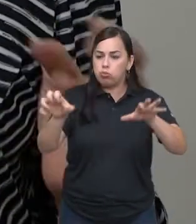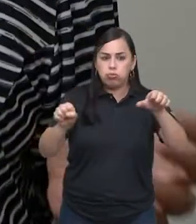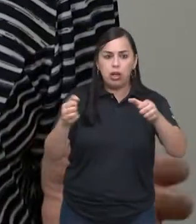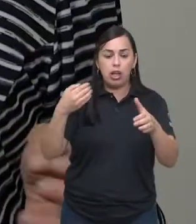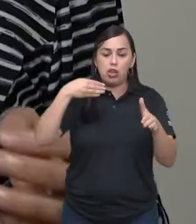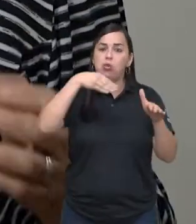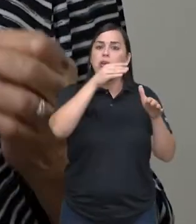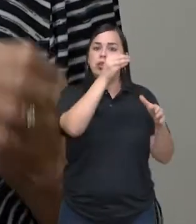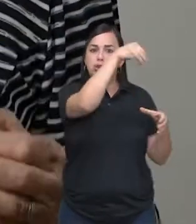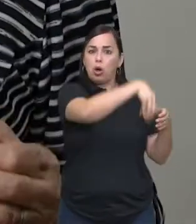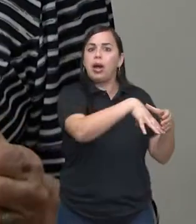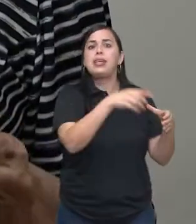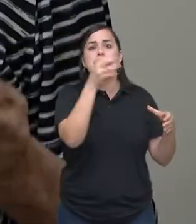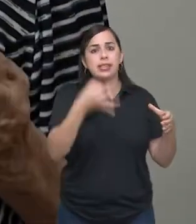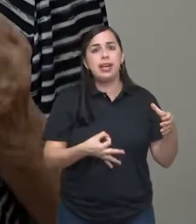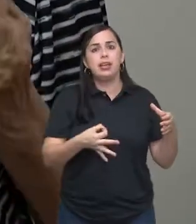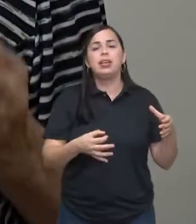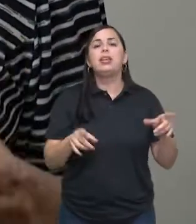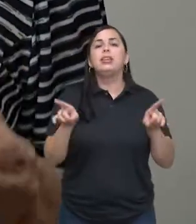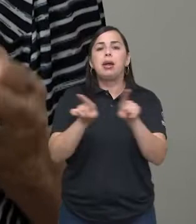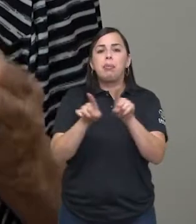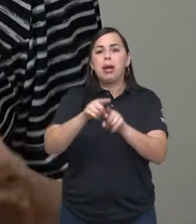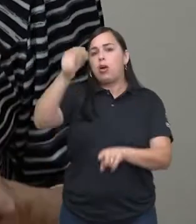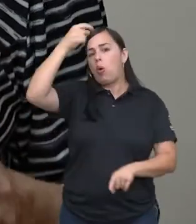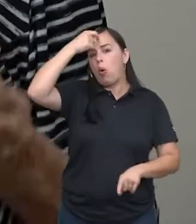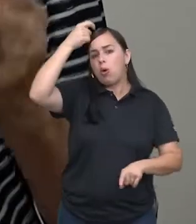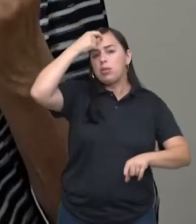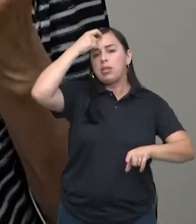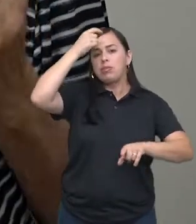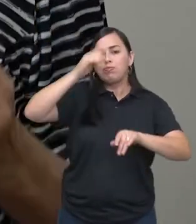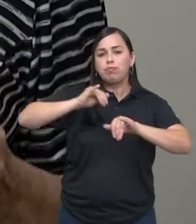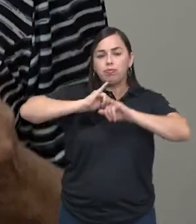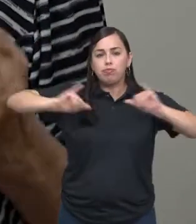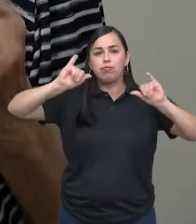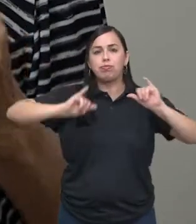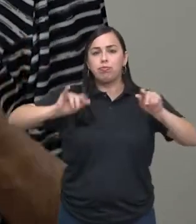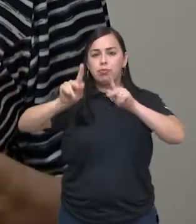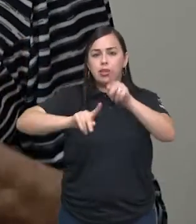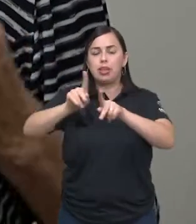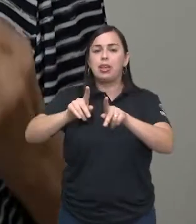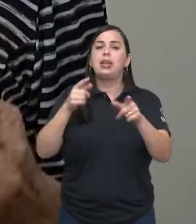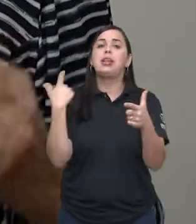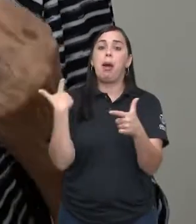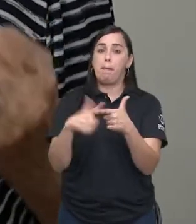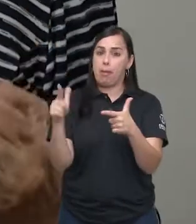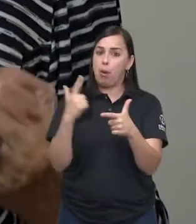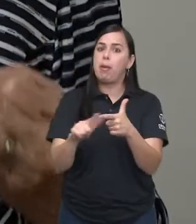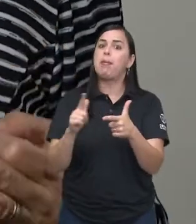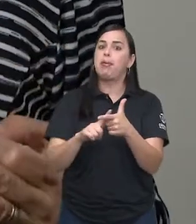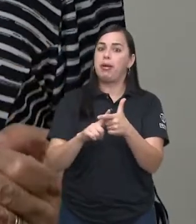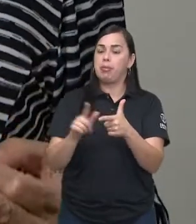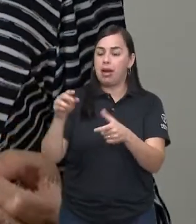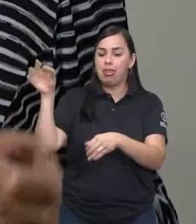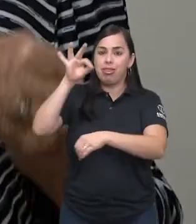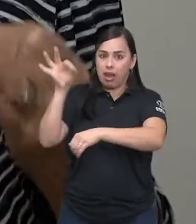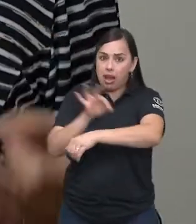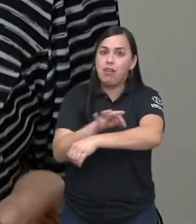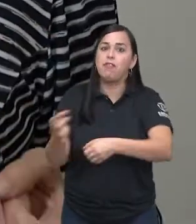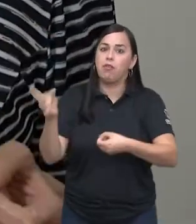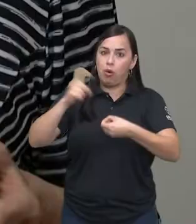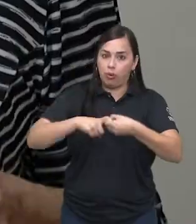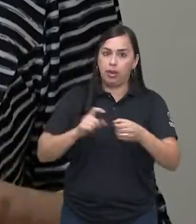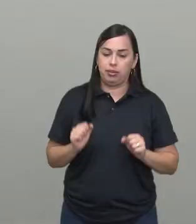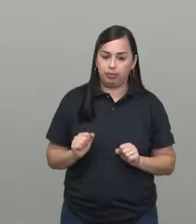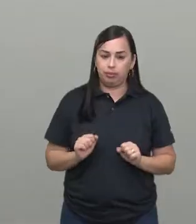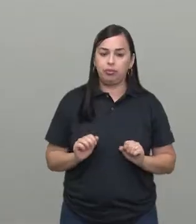tudo isso faz parte, mas principalmente conscientizar a população, que infelizmente é um problema que está voltando para a cidade, que depende